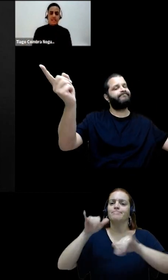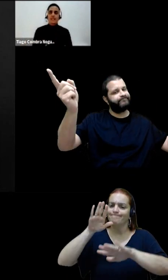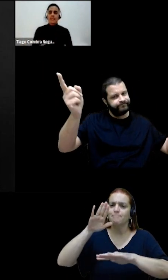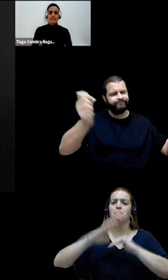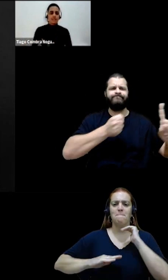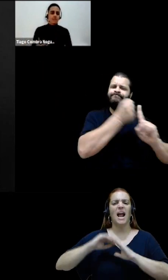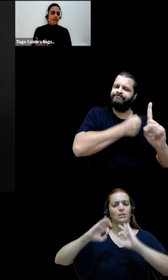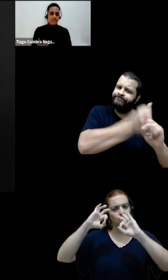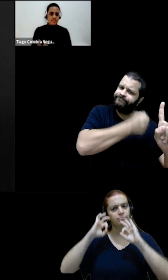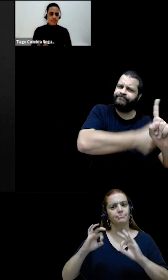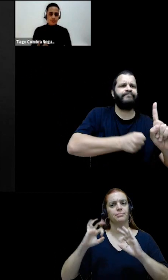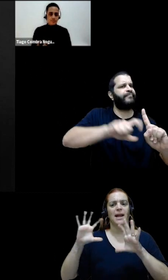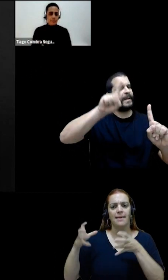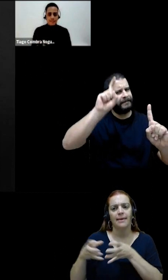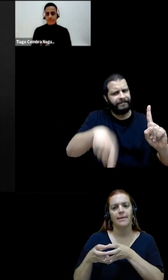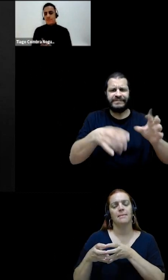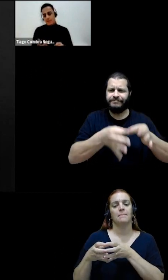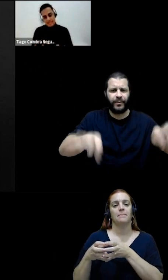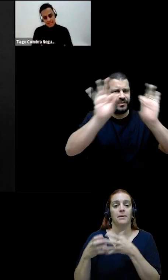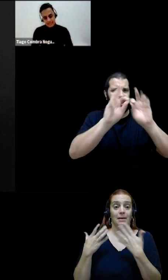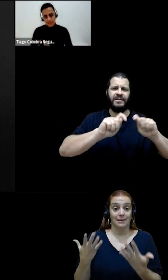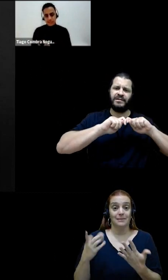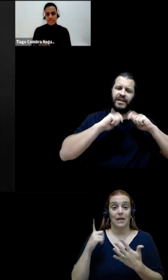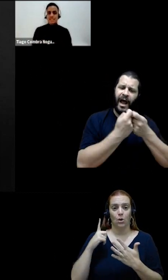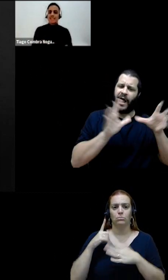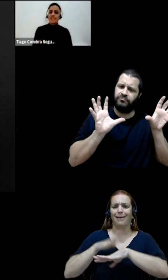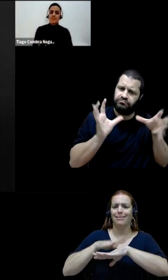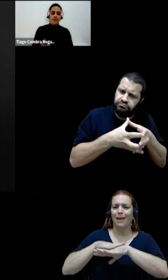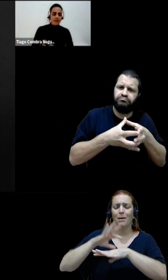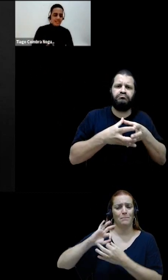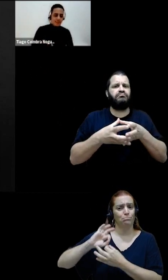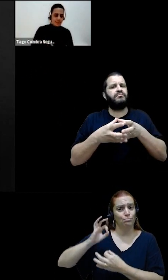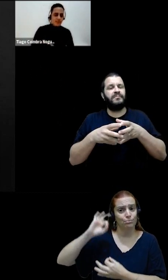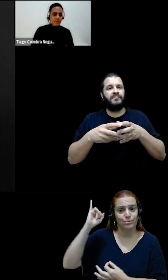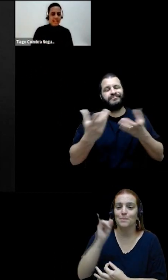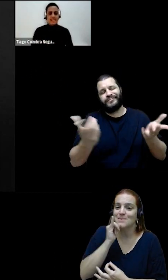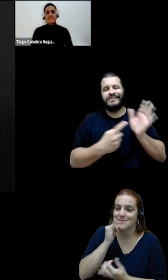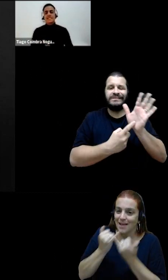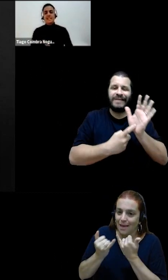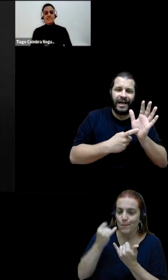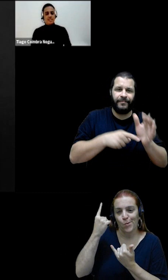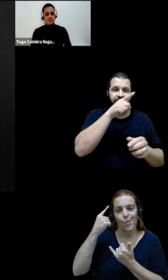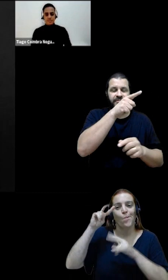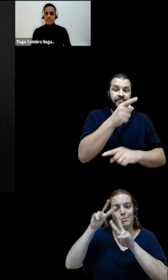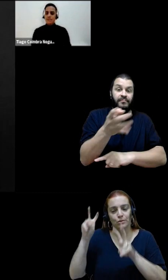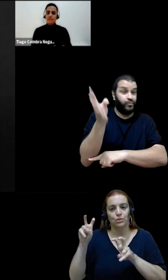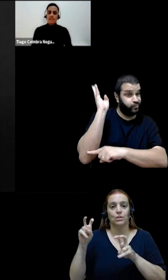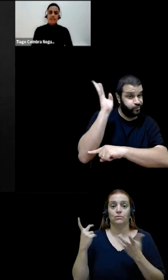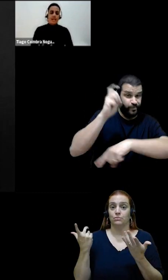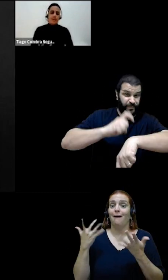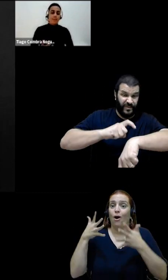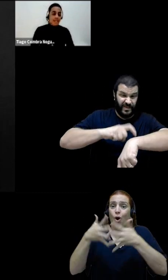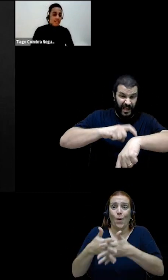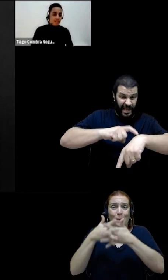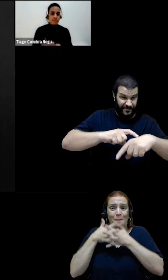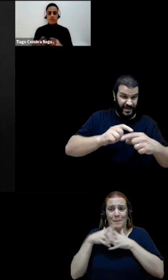prática, né? Então, os momentos são a longa duração, as situações complexas, né, de atuação,